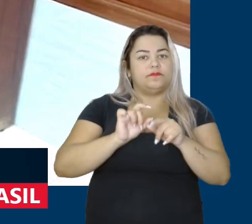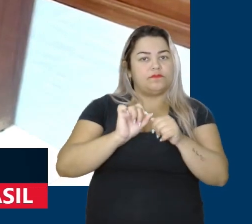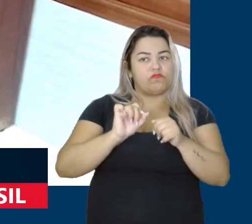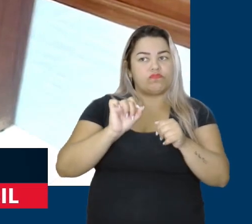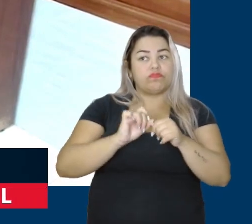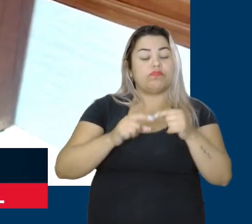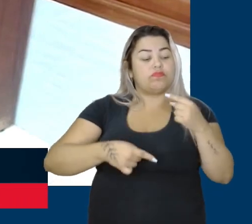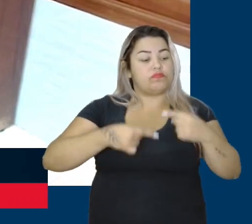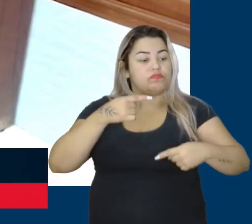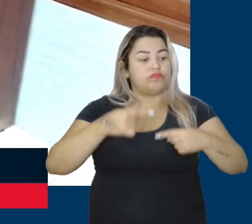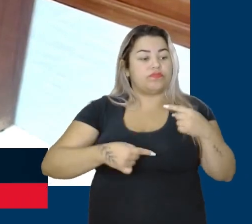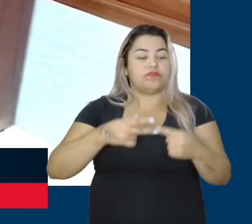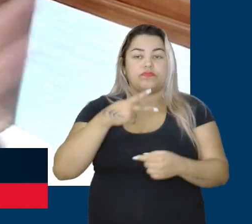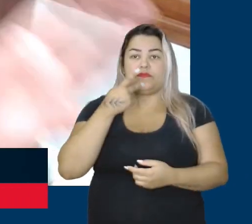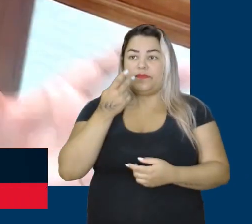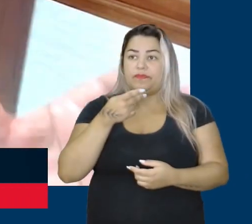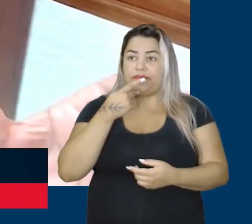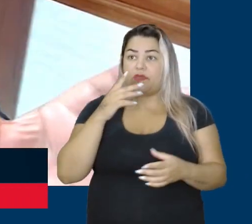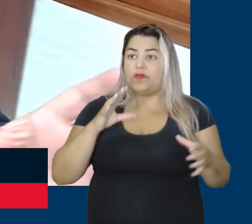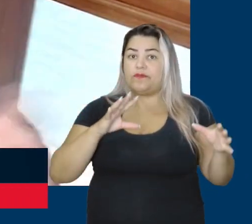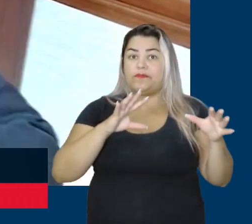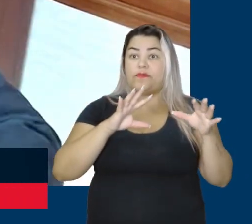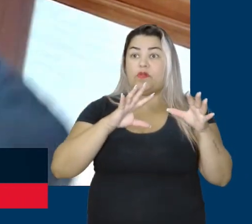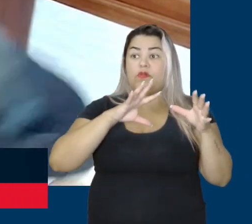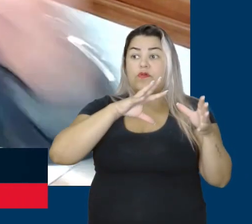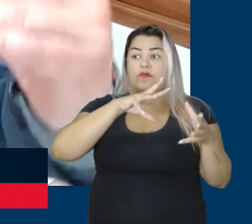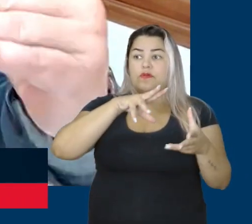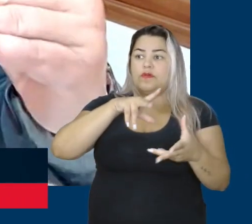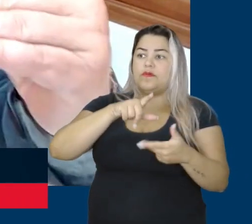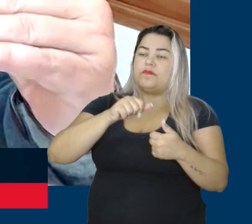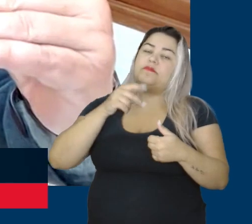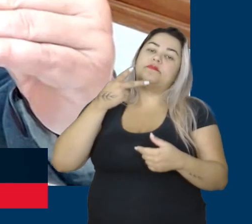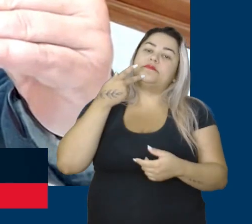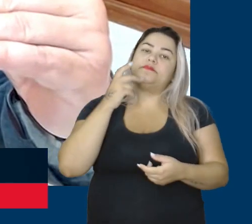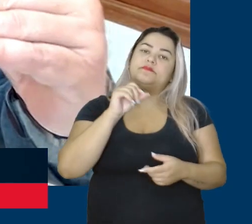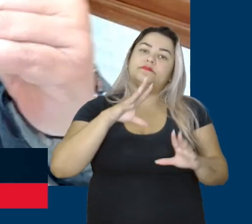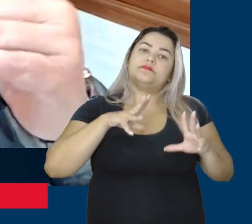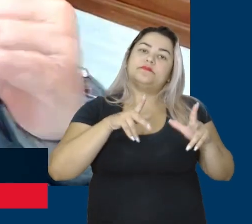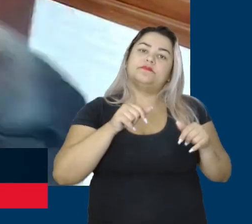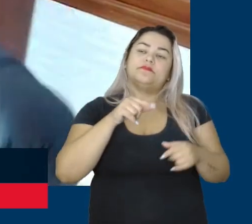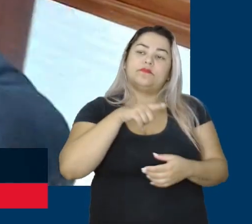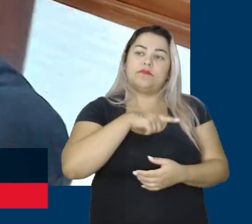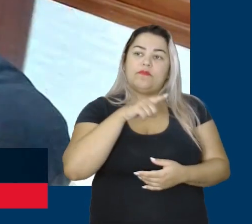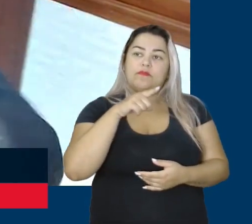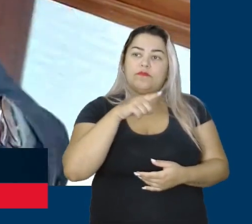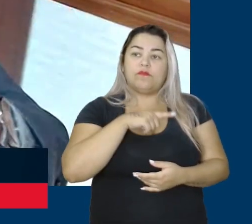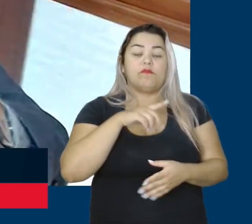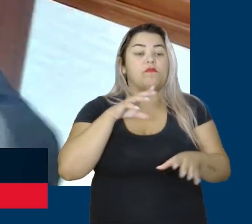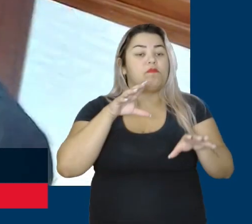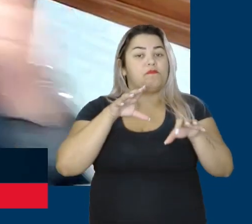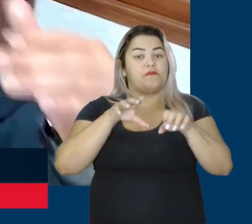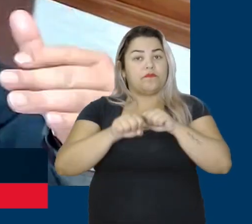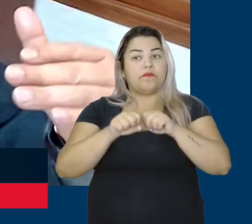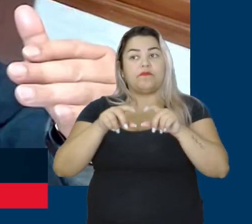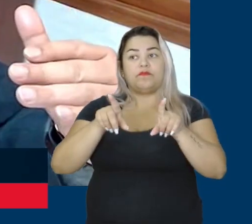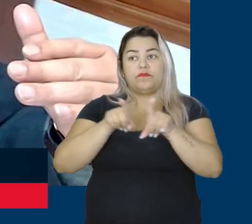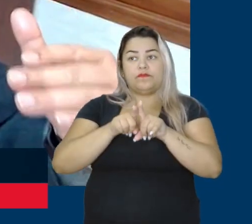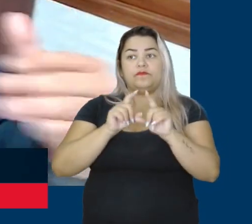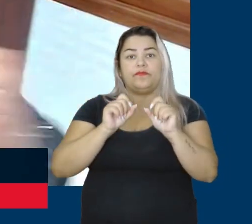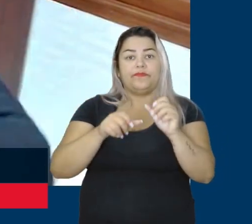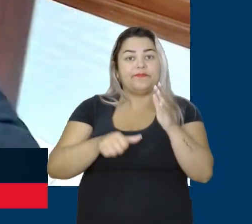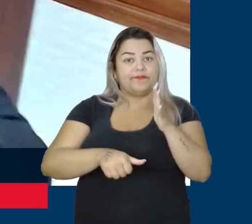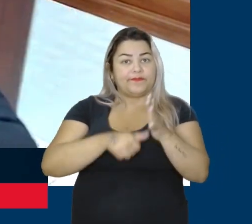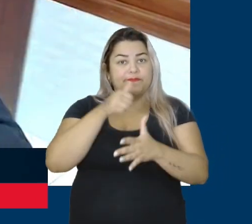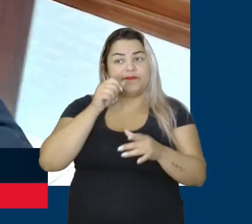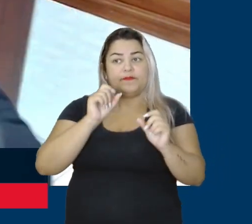política, eu diria, universal, né? Para que todos tenham espaço de formação. Claro que, num primeiro